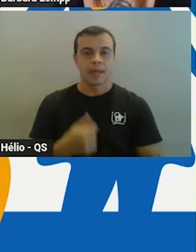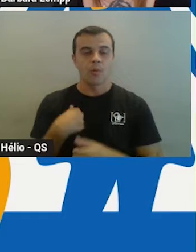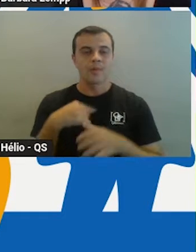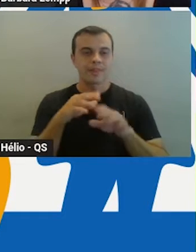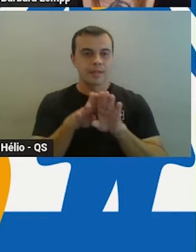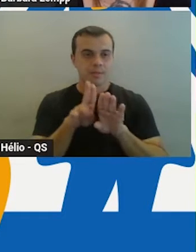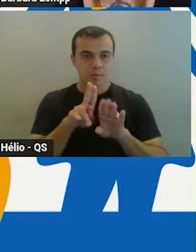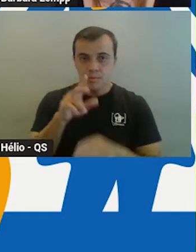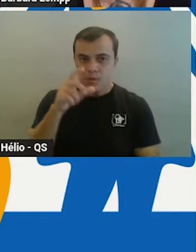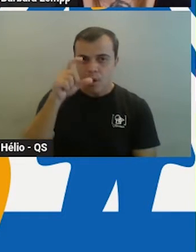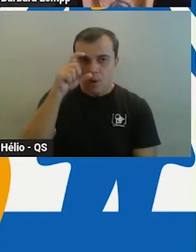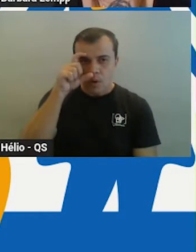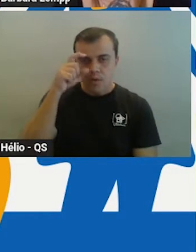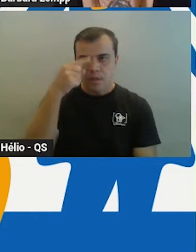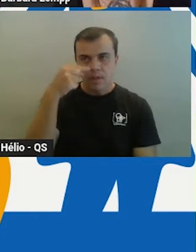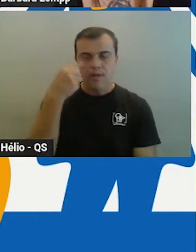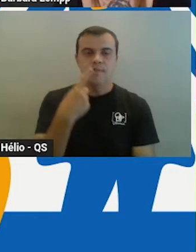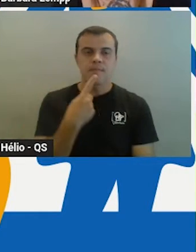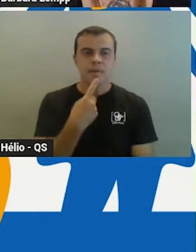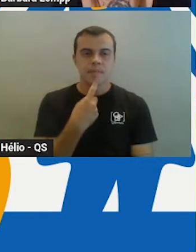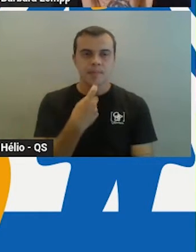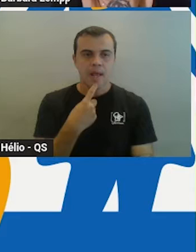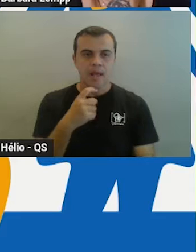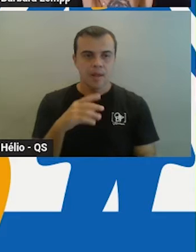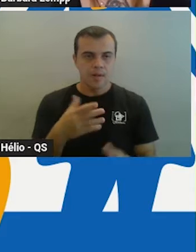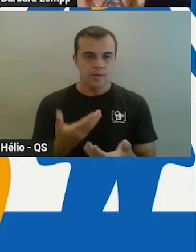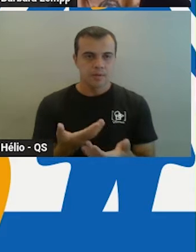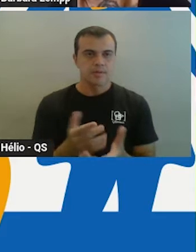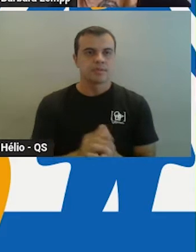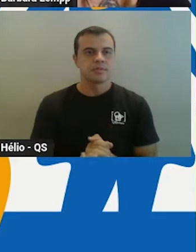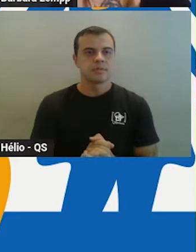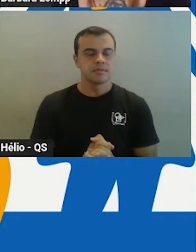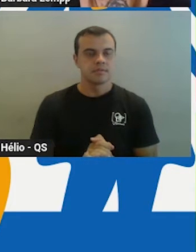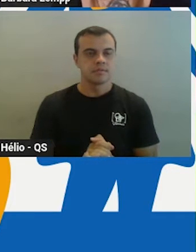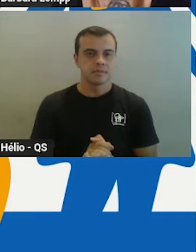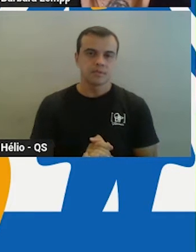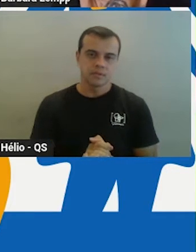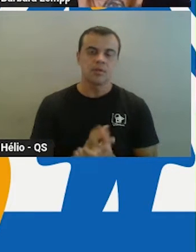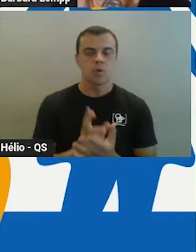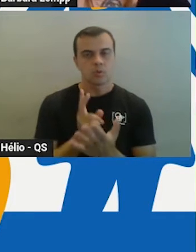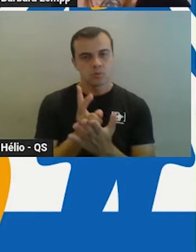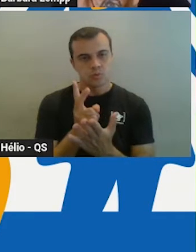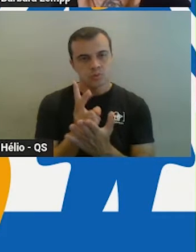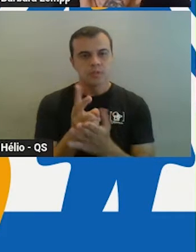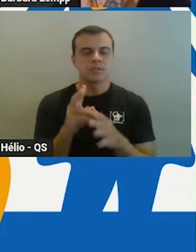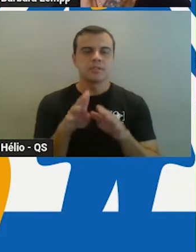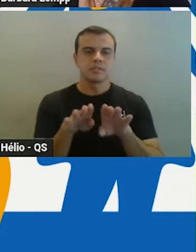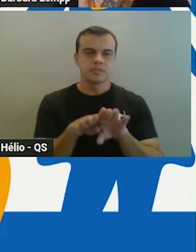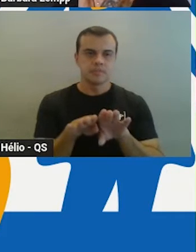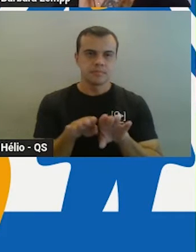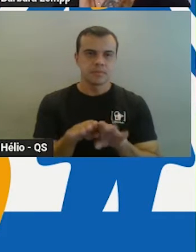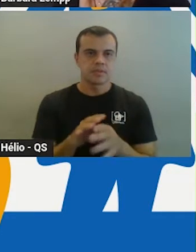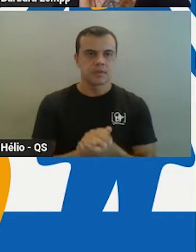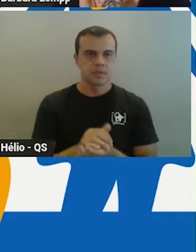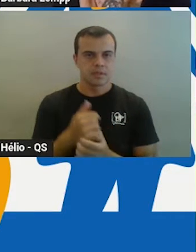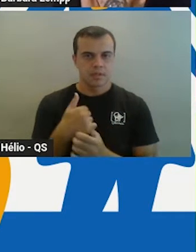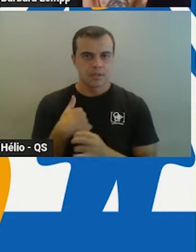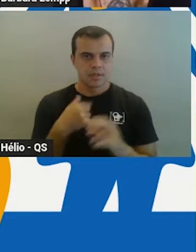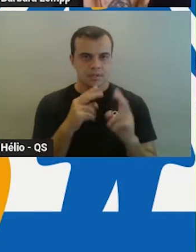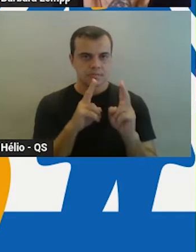usando um óculos com aro vermelho. E continuando, né, um pouquinho